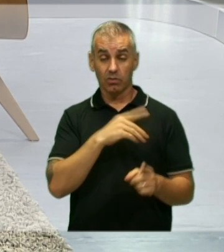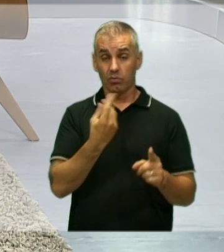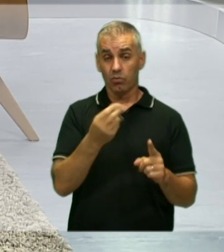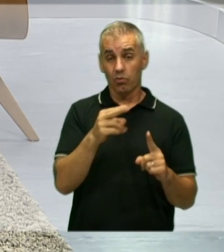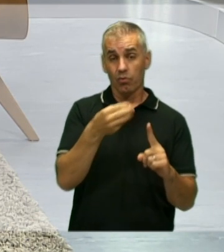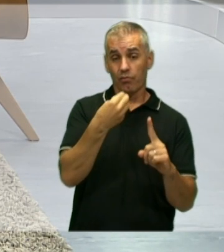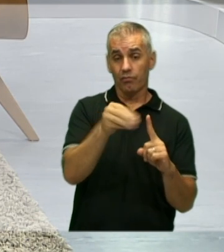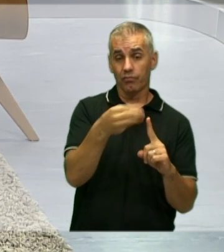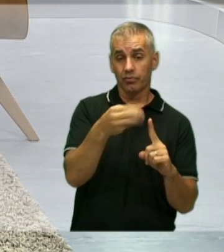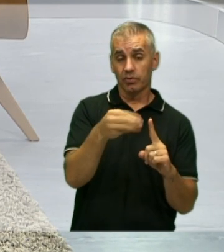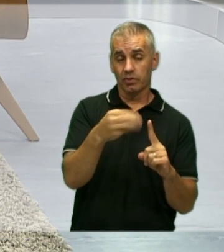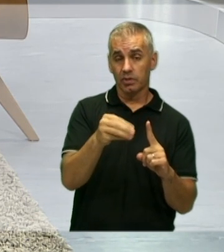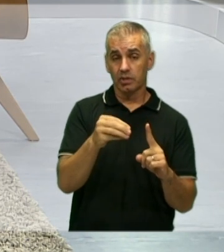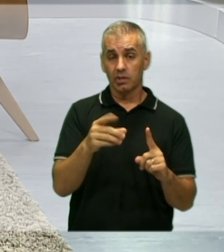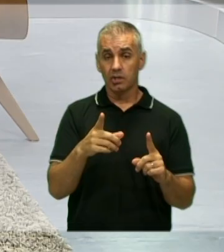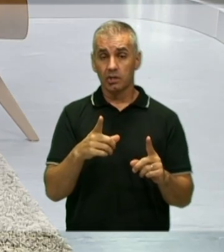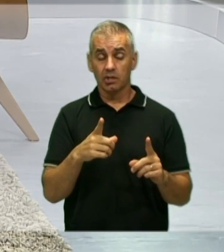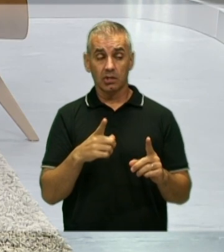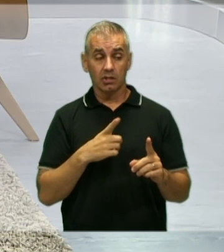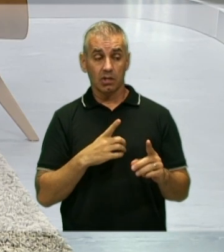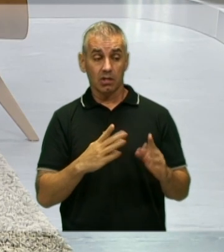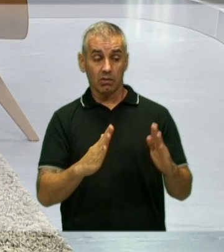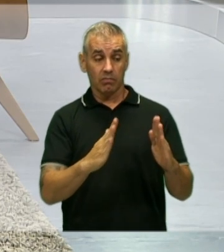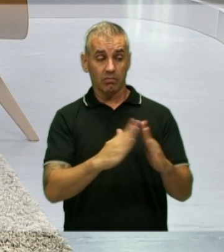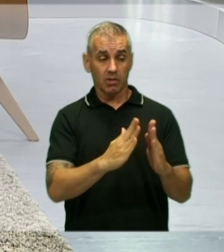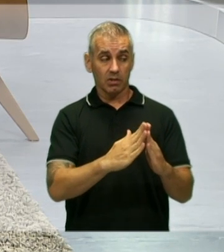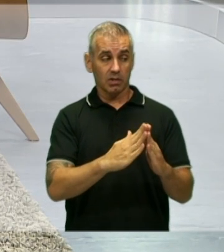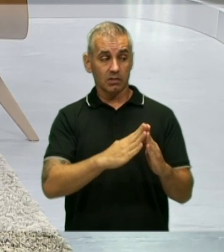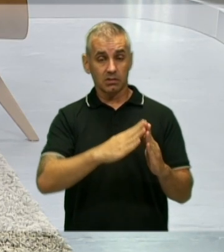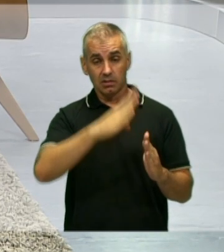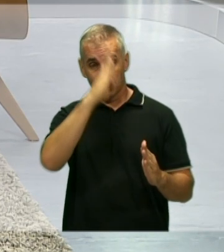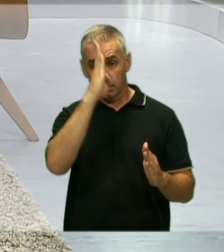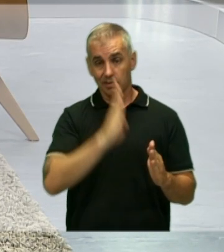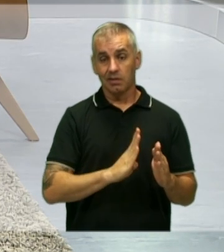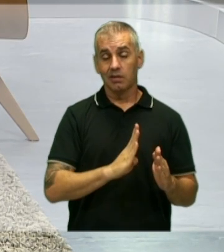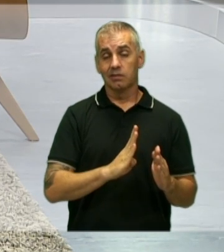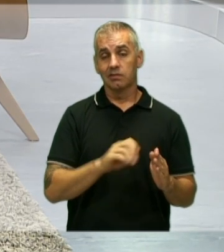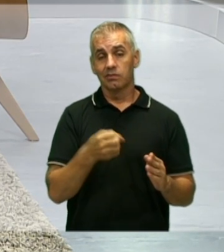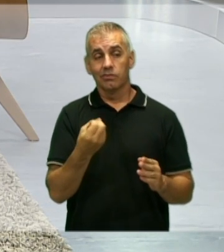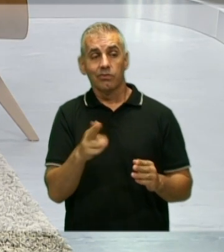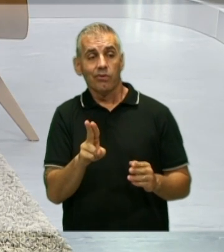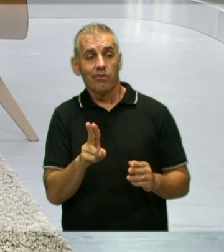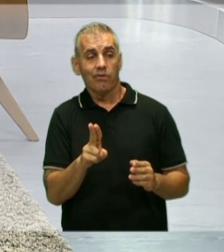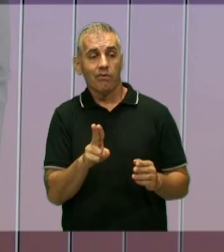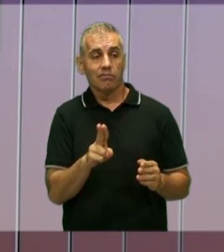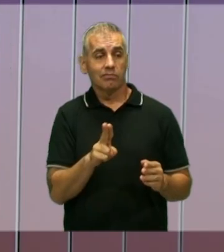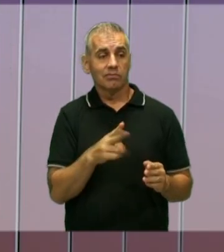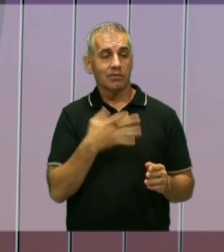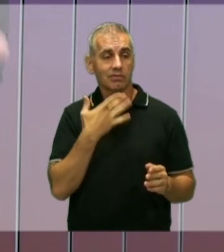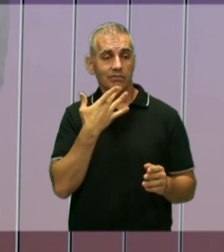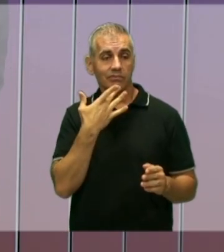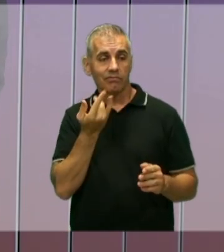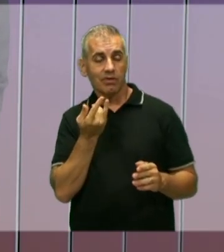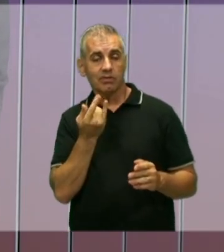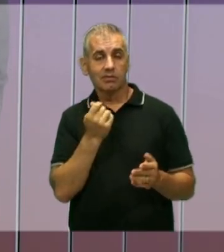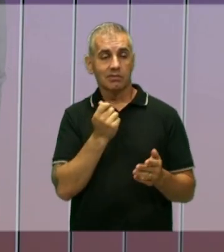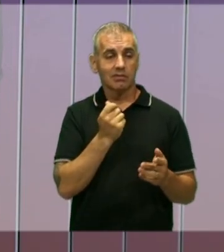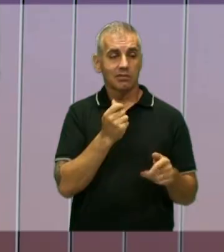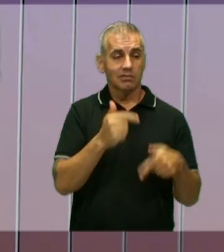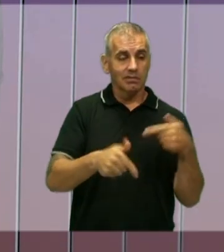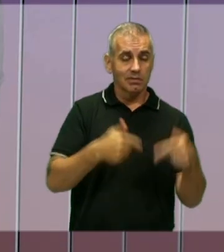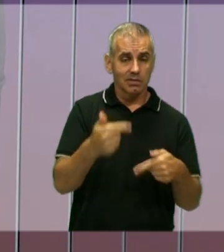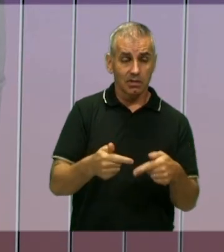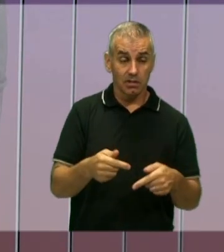ela logo tem acesso a uma casa dessa, que é gratuita, ou que ela tem uma facilidade de parcelamento de 200, 300, 400 reais. Que o trabalhador que está